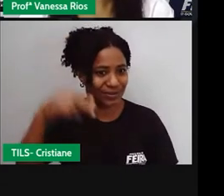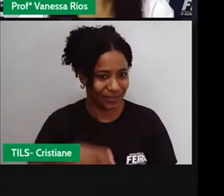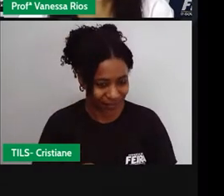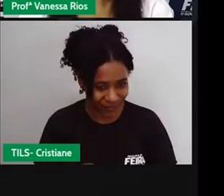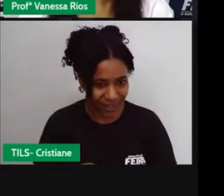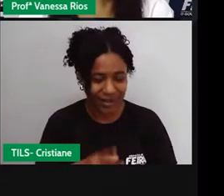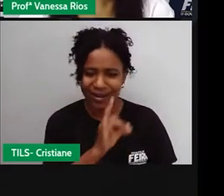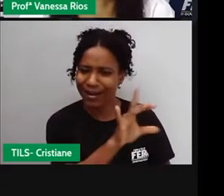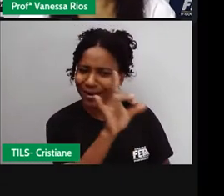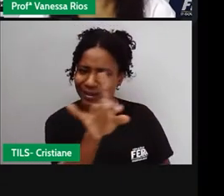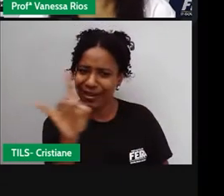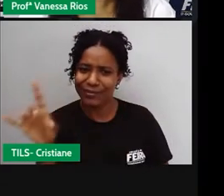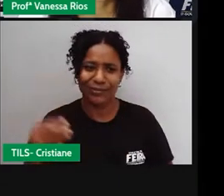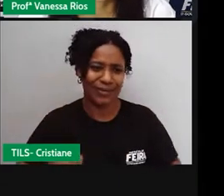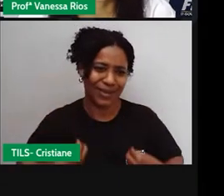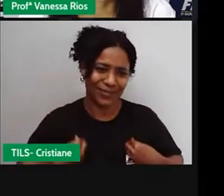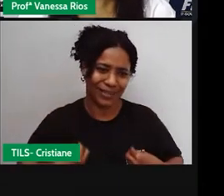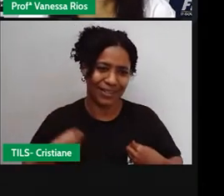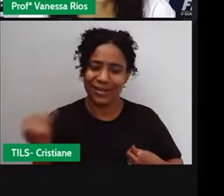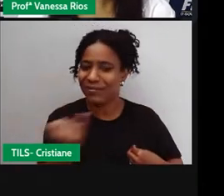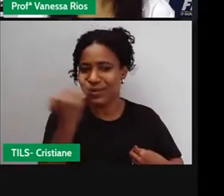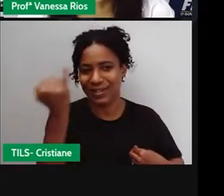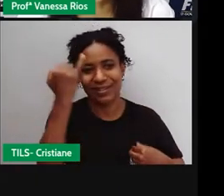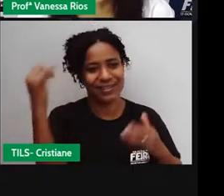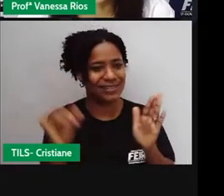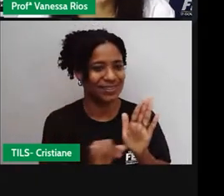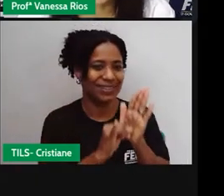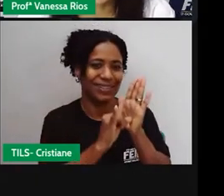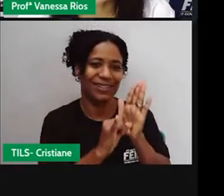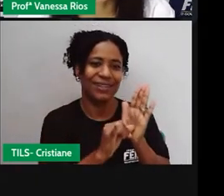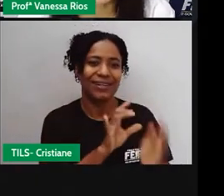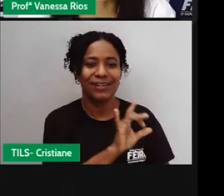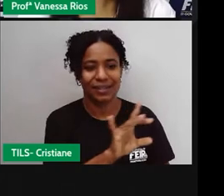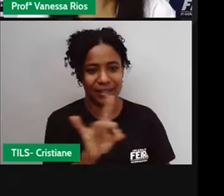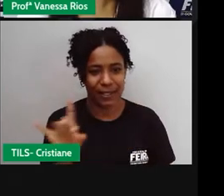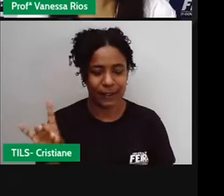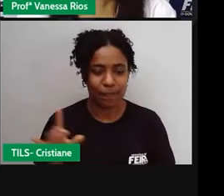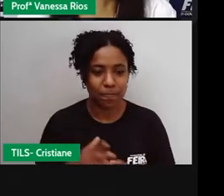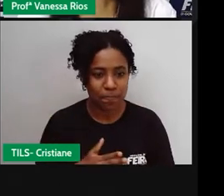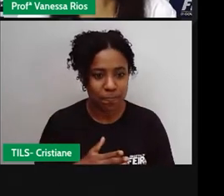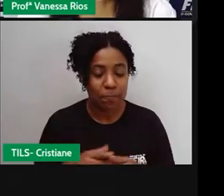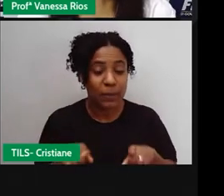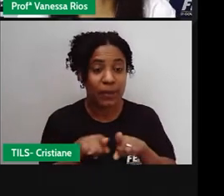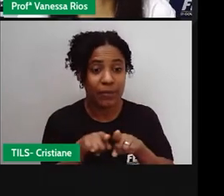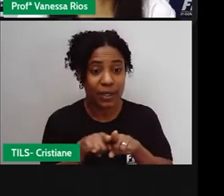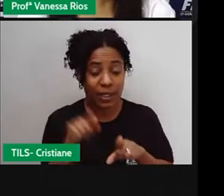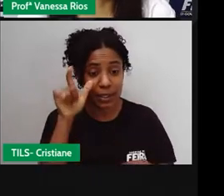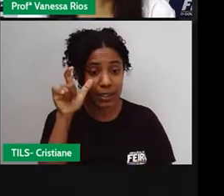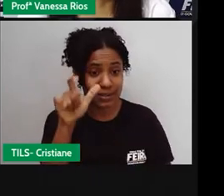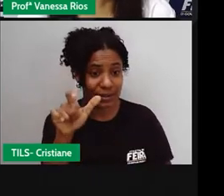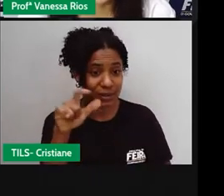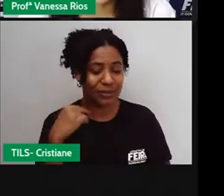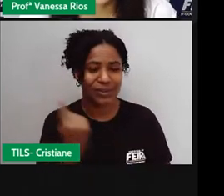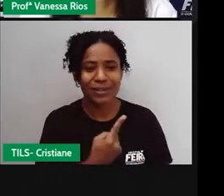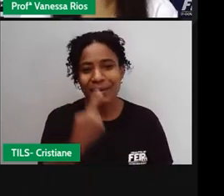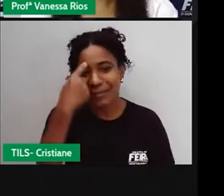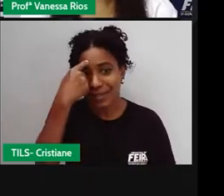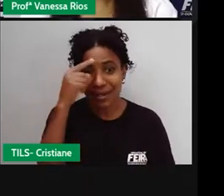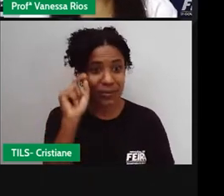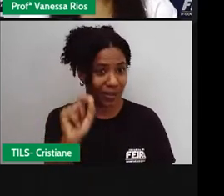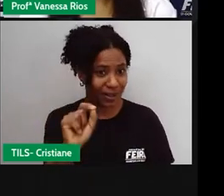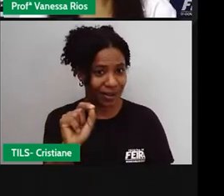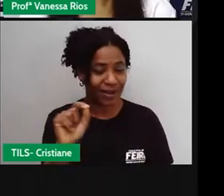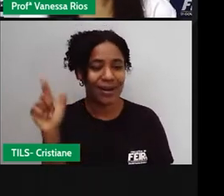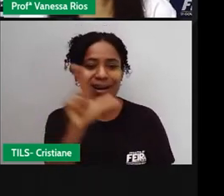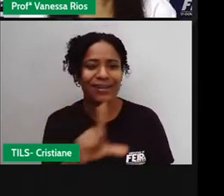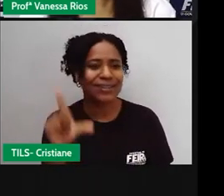na vida de cada um. É interessante a gente também pensar que quando a gente fala literatura de cordel, a gente já